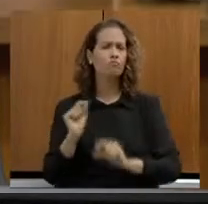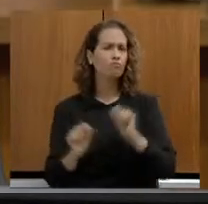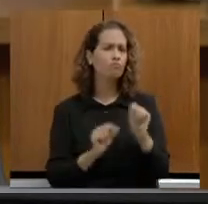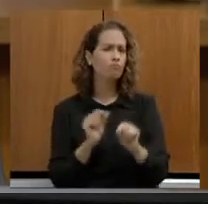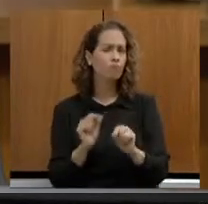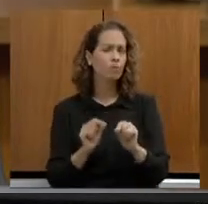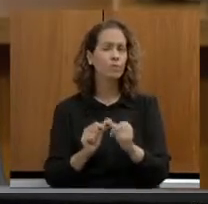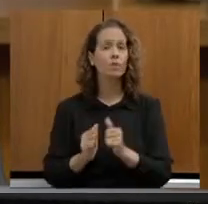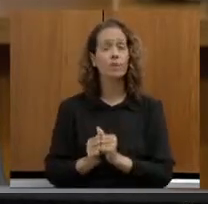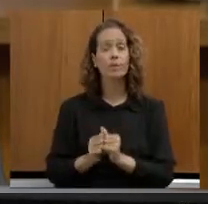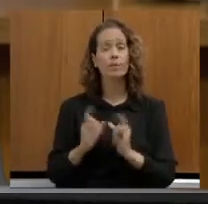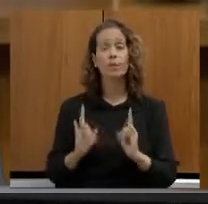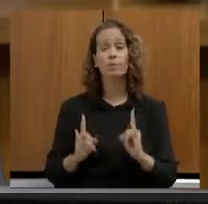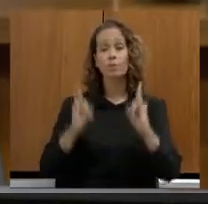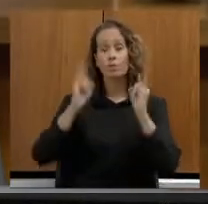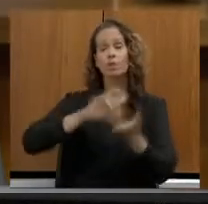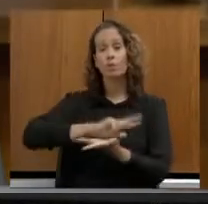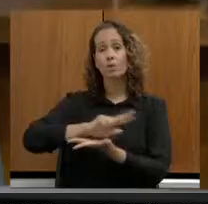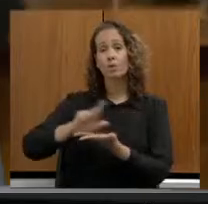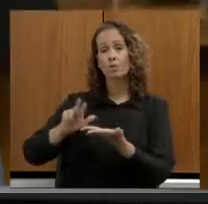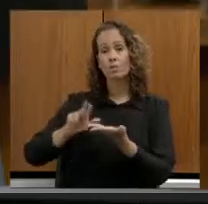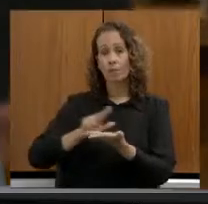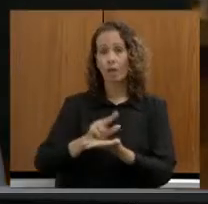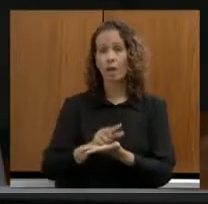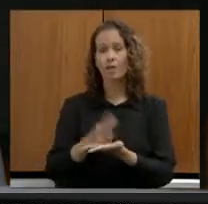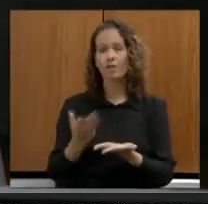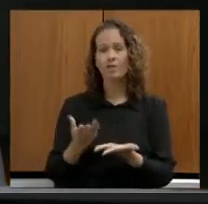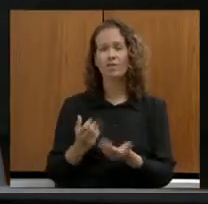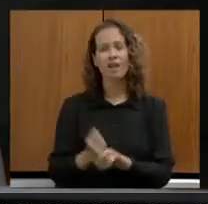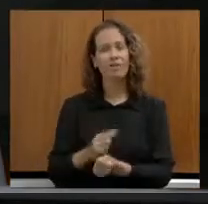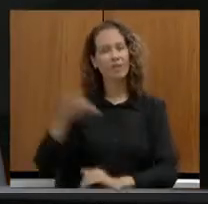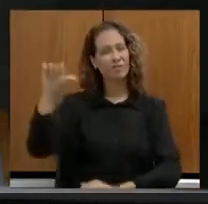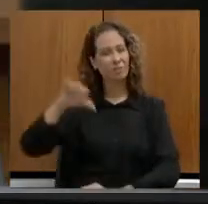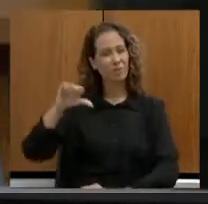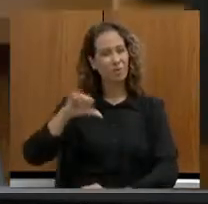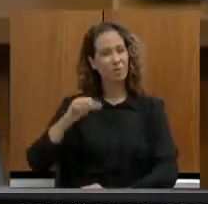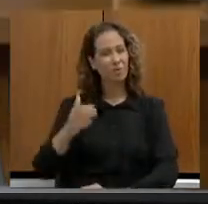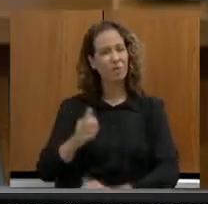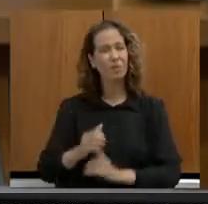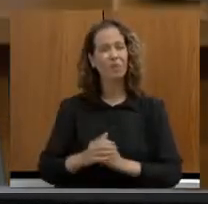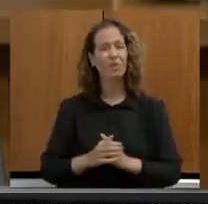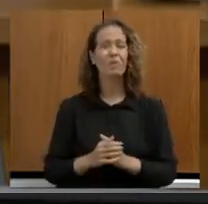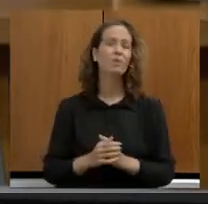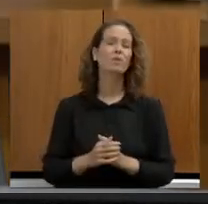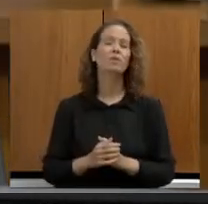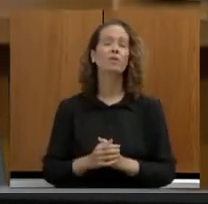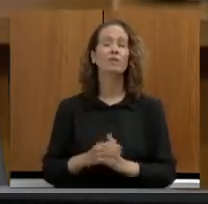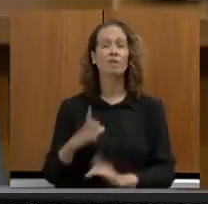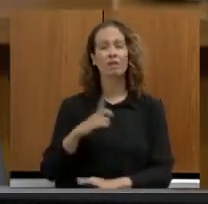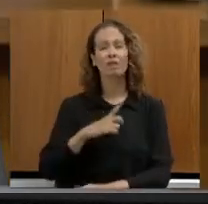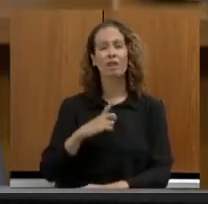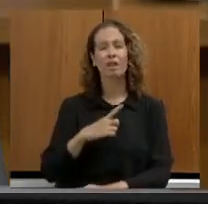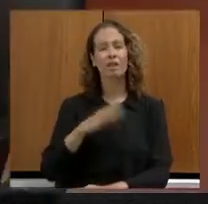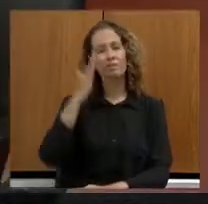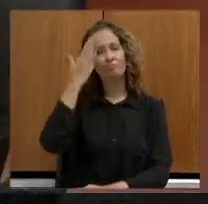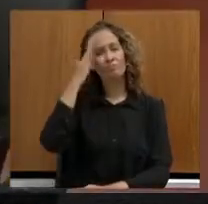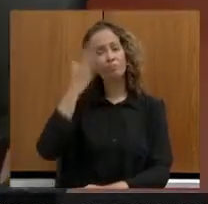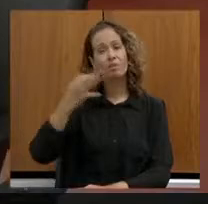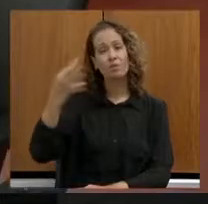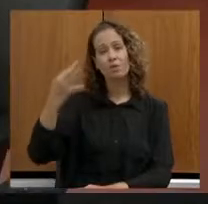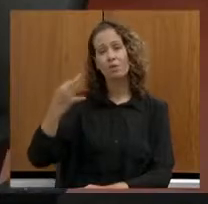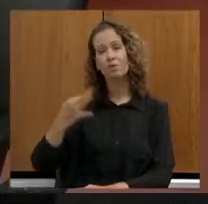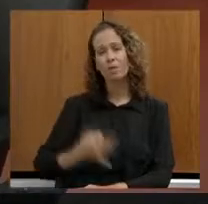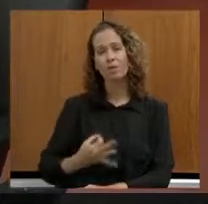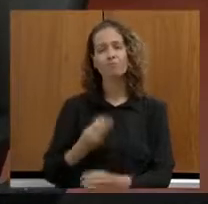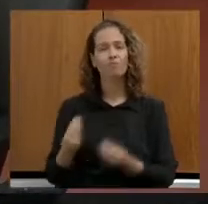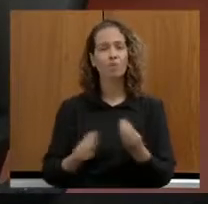é é os prédios a situação predial tava muito crítica né se a essa compreensão da